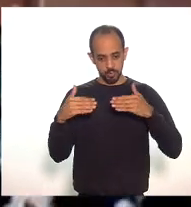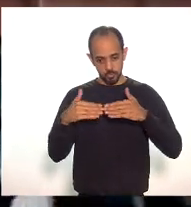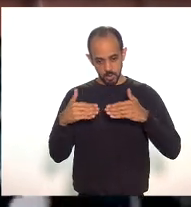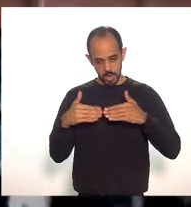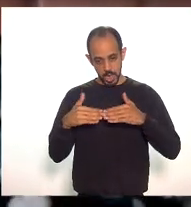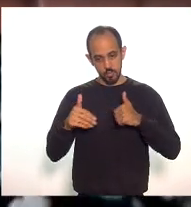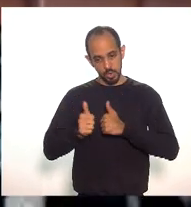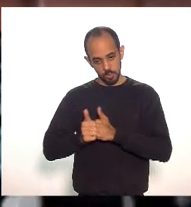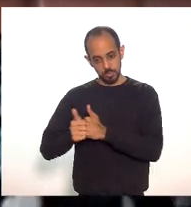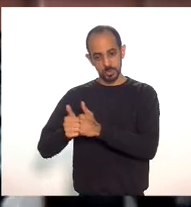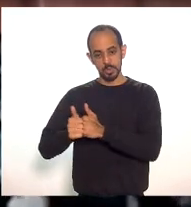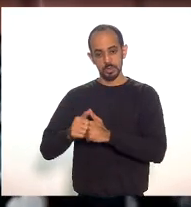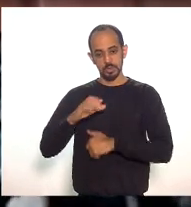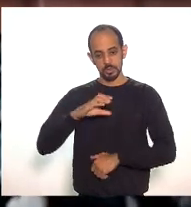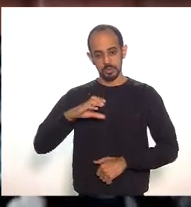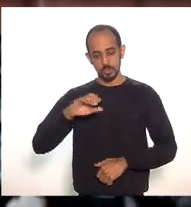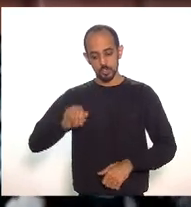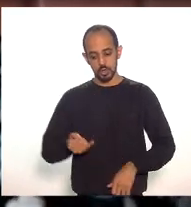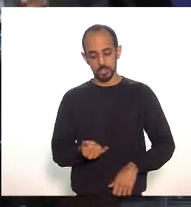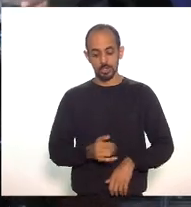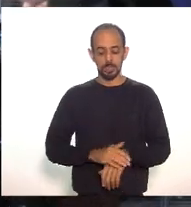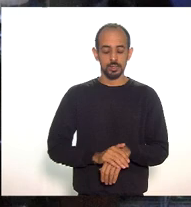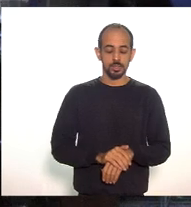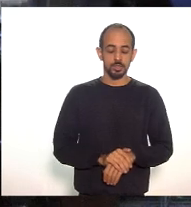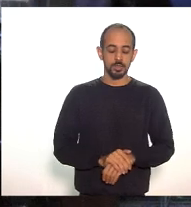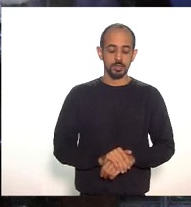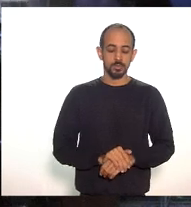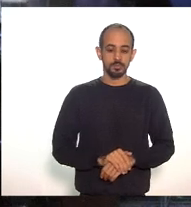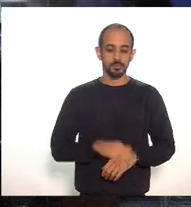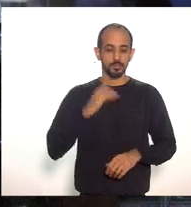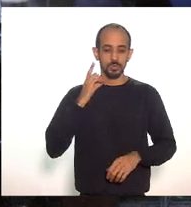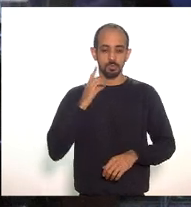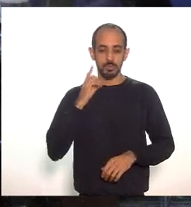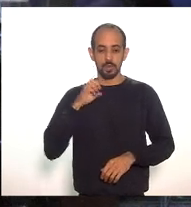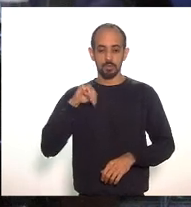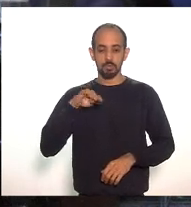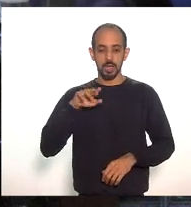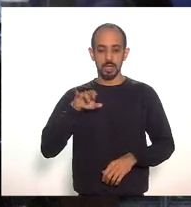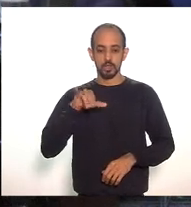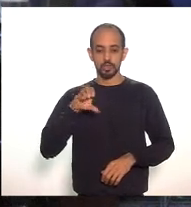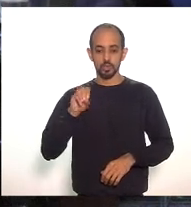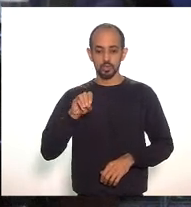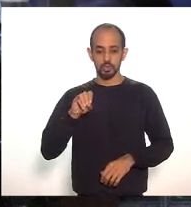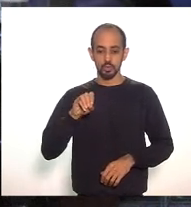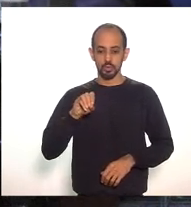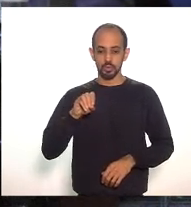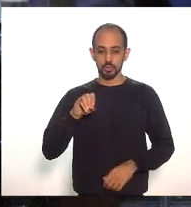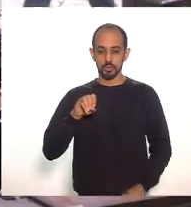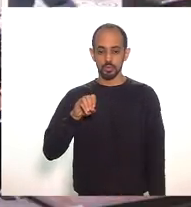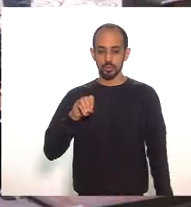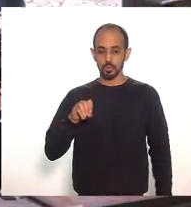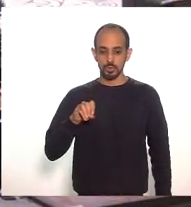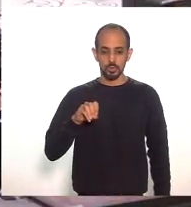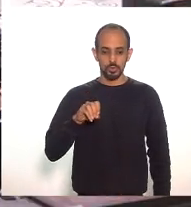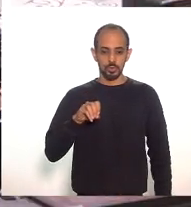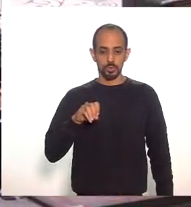acompanhando o parecer da comissão de constituição e justiça Deputado Márcio canela e